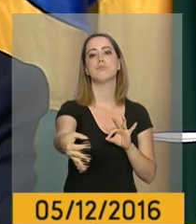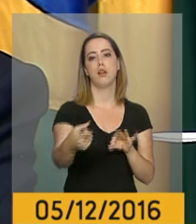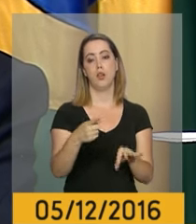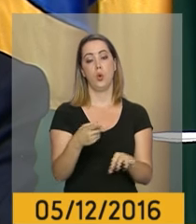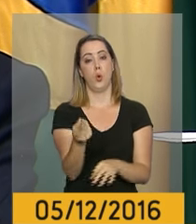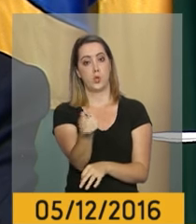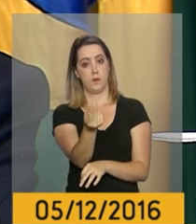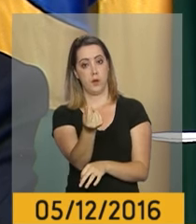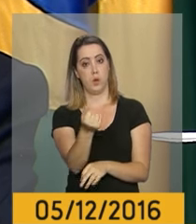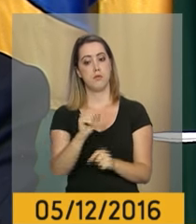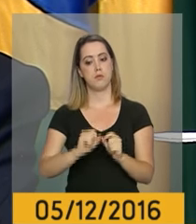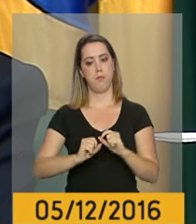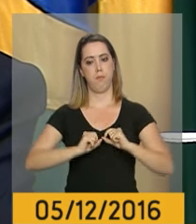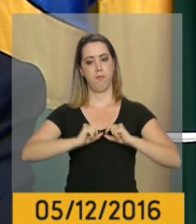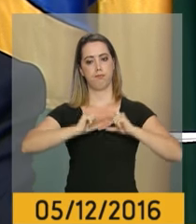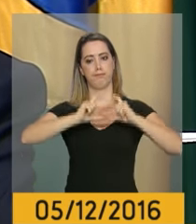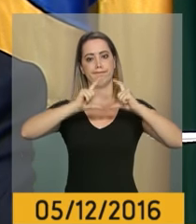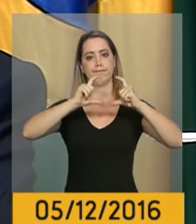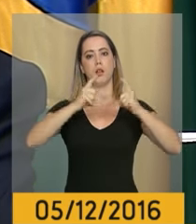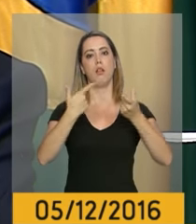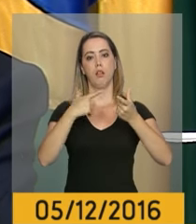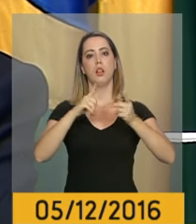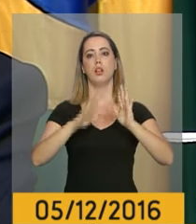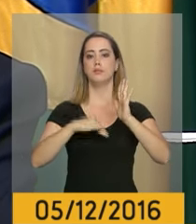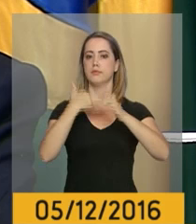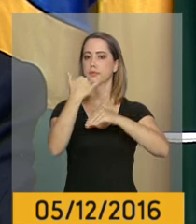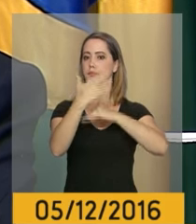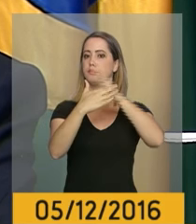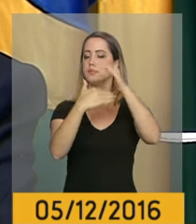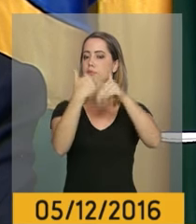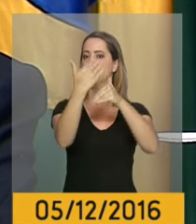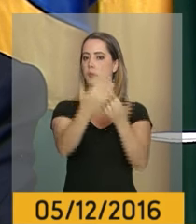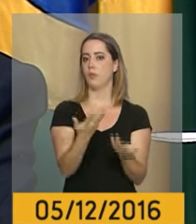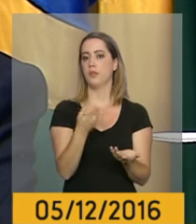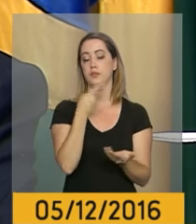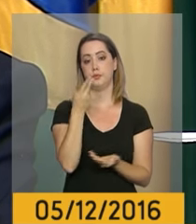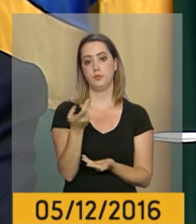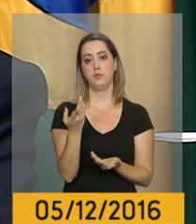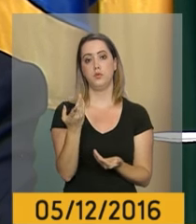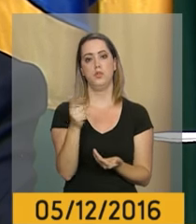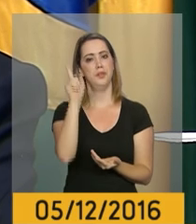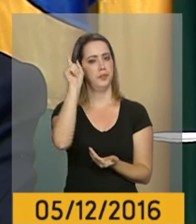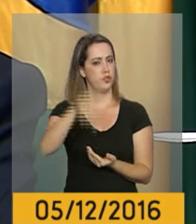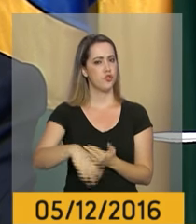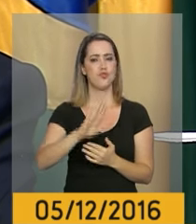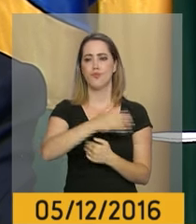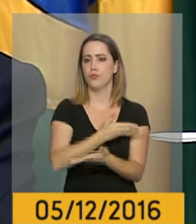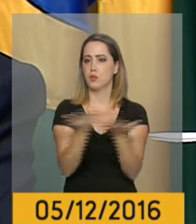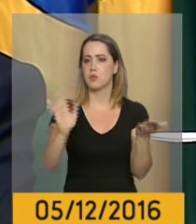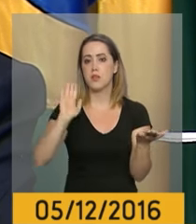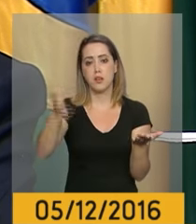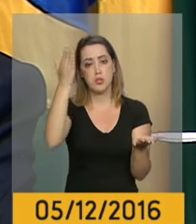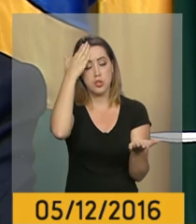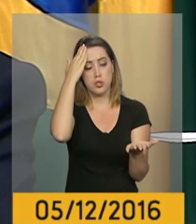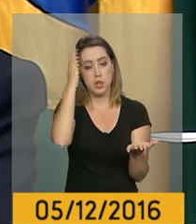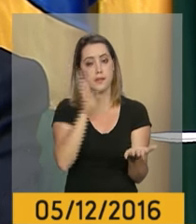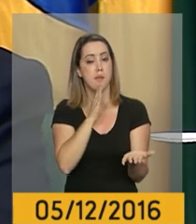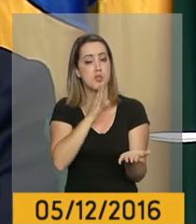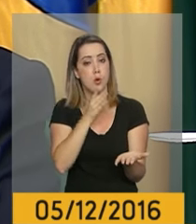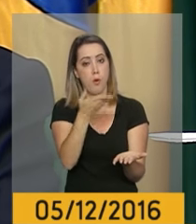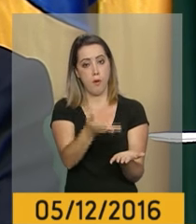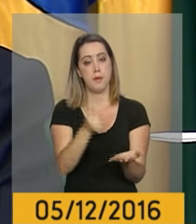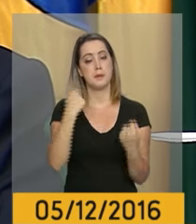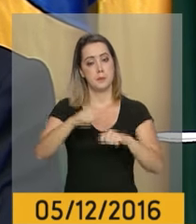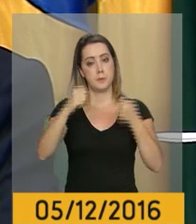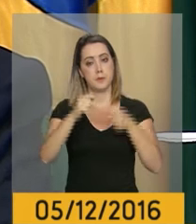são altos e tende a crescer com o passar do tempo. Estou dizendo aqui obviedades que os senhores conhecem, mas convém